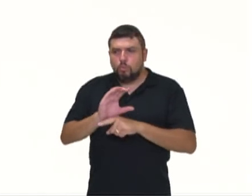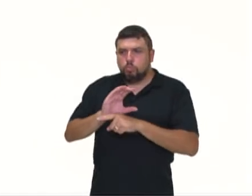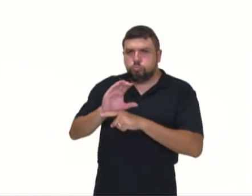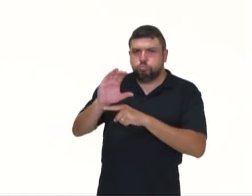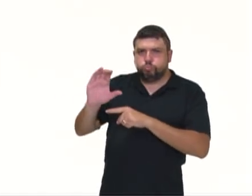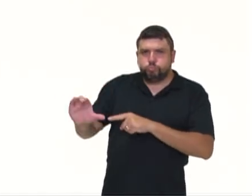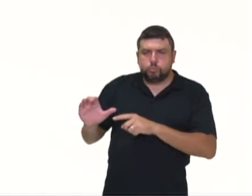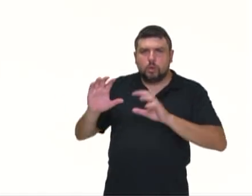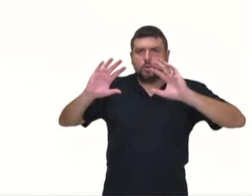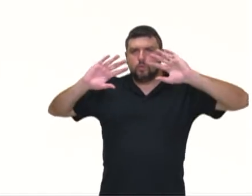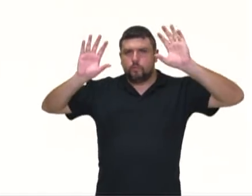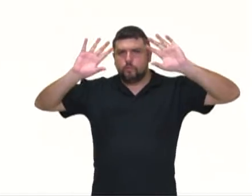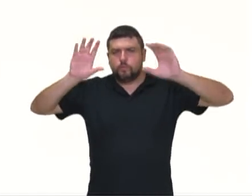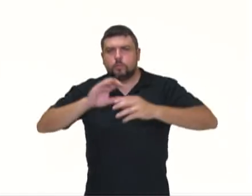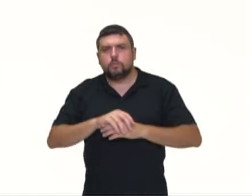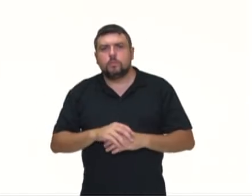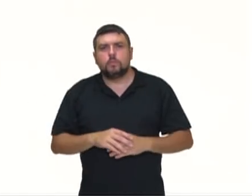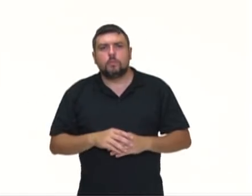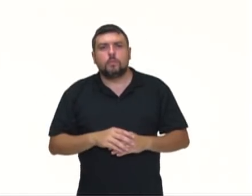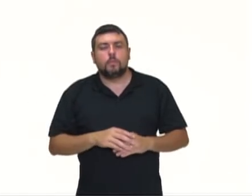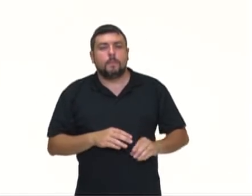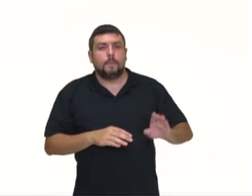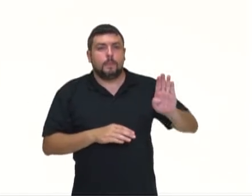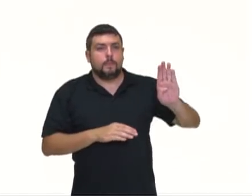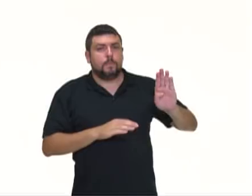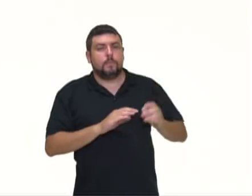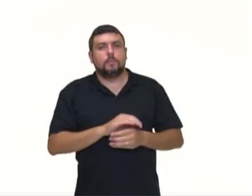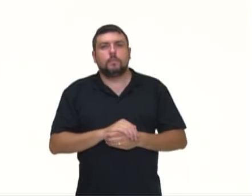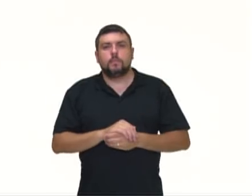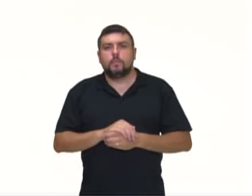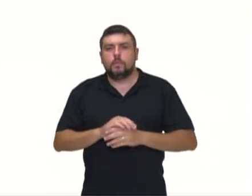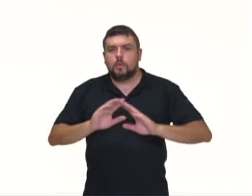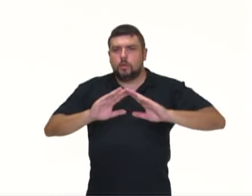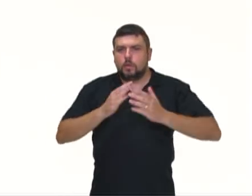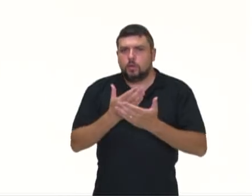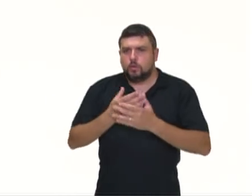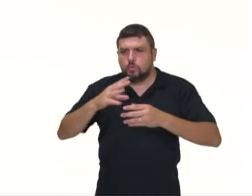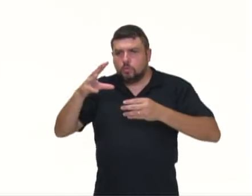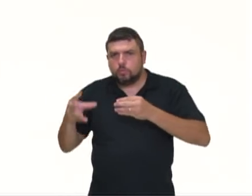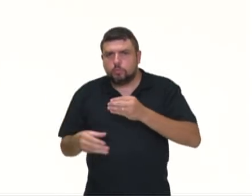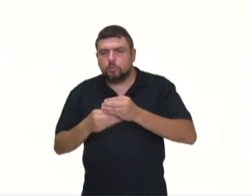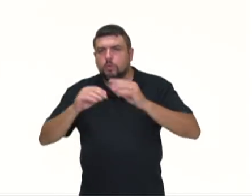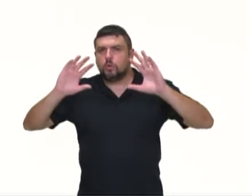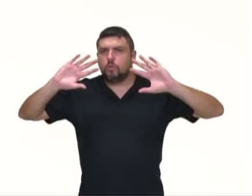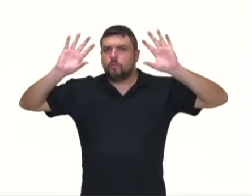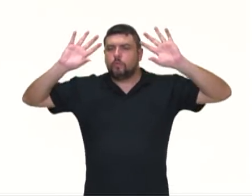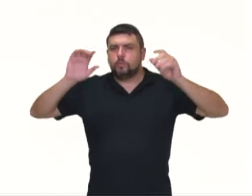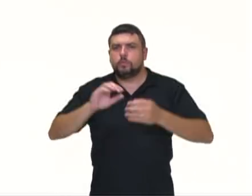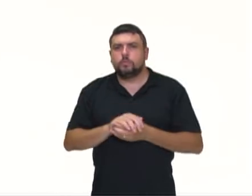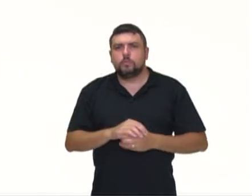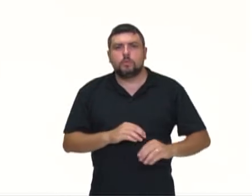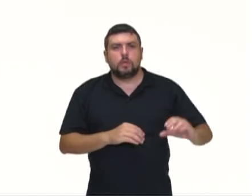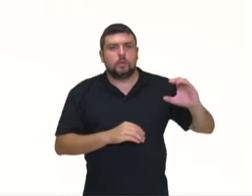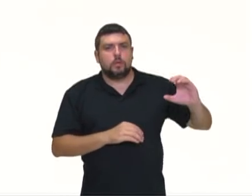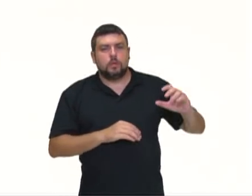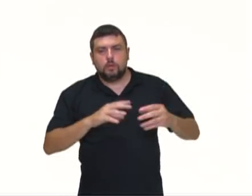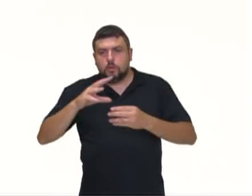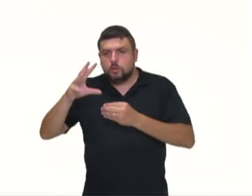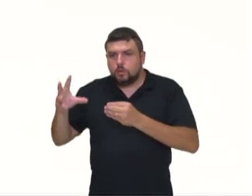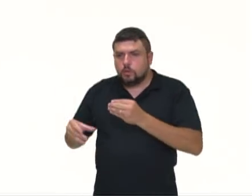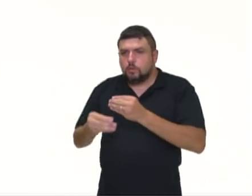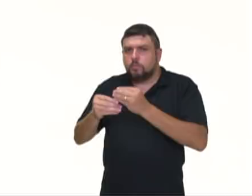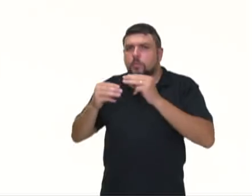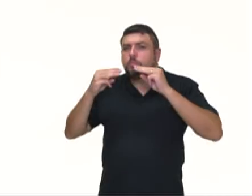vôlei, alternativa B, inserção do vôlei no ensino escolar, alternativa C, incorporação de marketing no